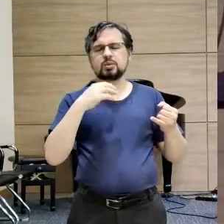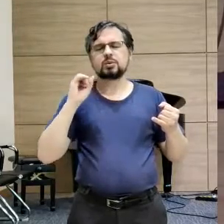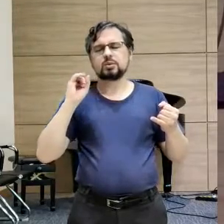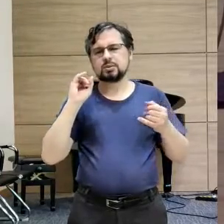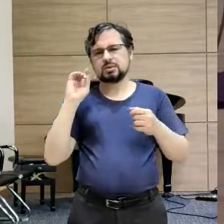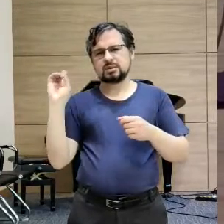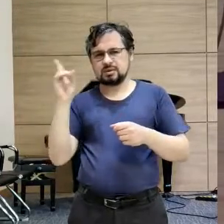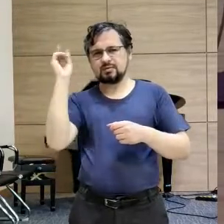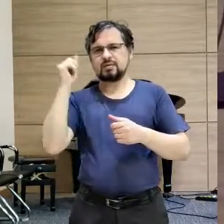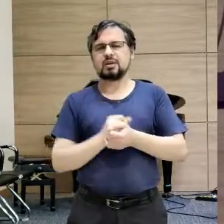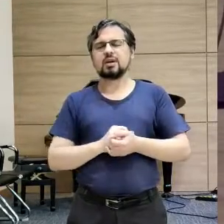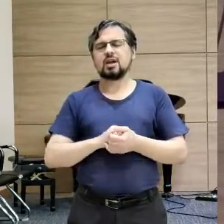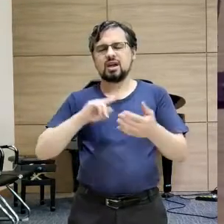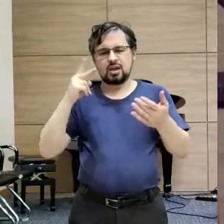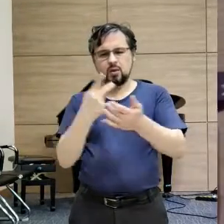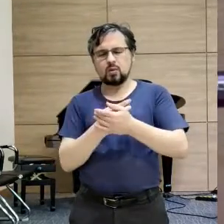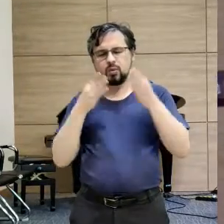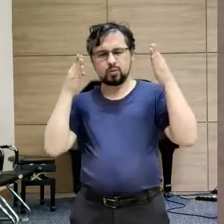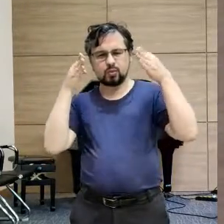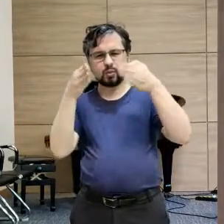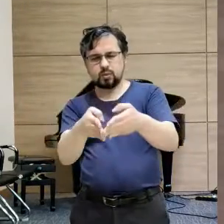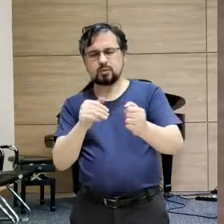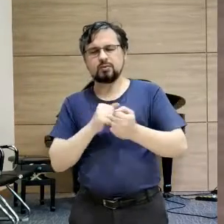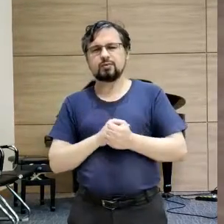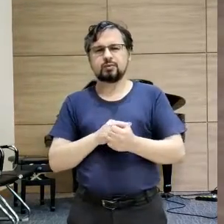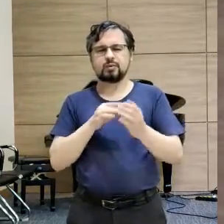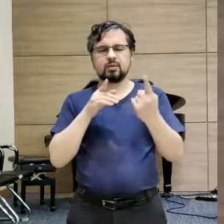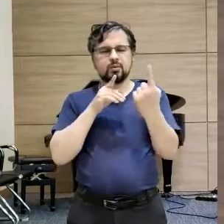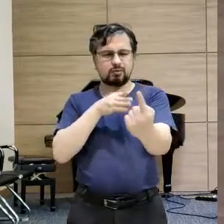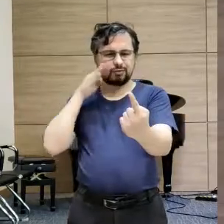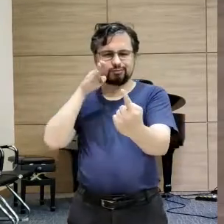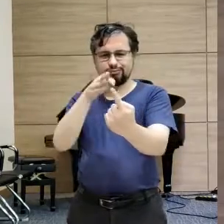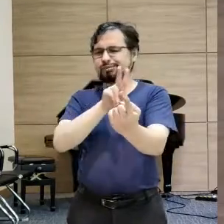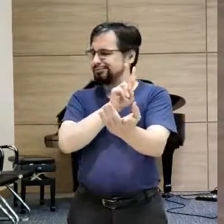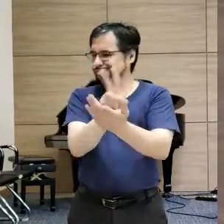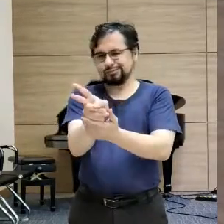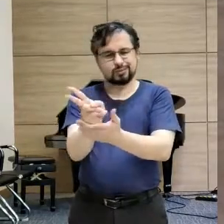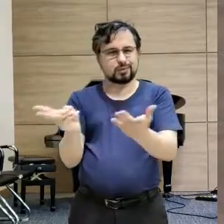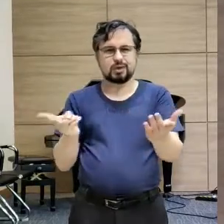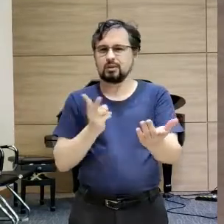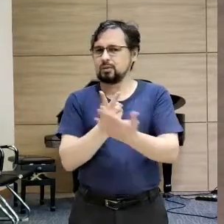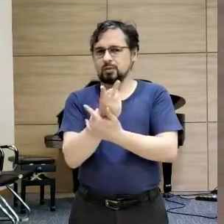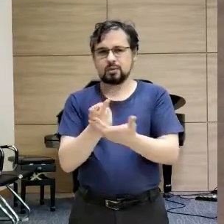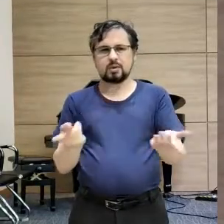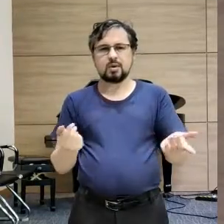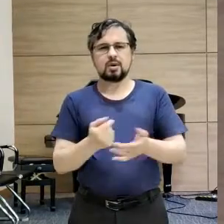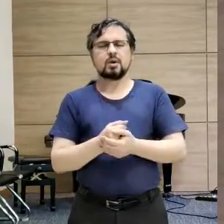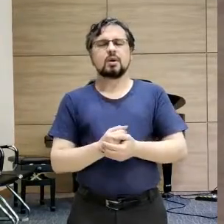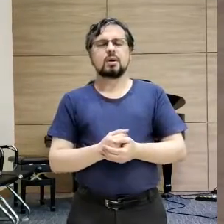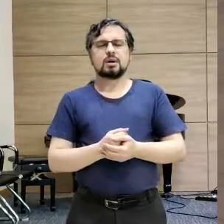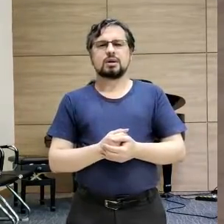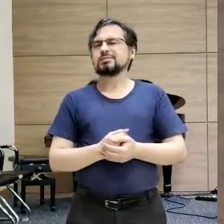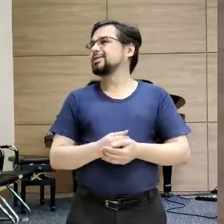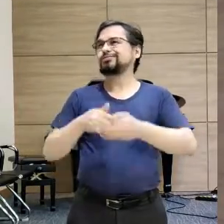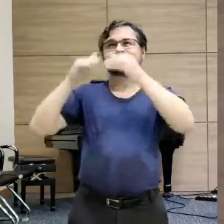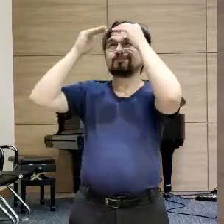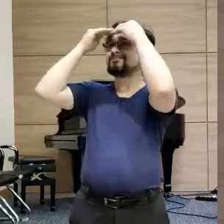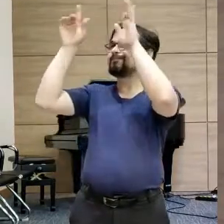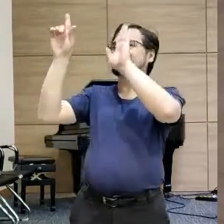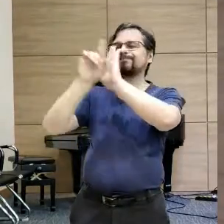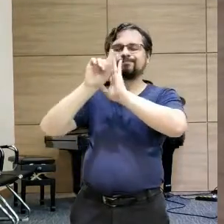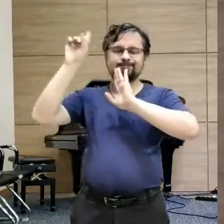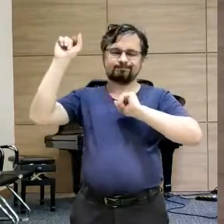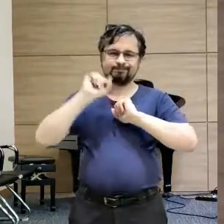lei de Deus. Eu acho que hoje pela manhã vale a pena a gente fazer essa avaliação. Porque por mais que você